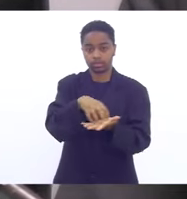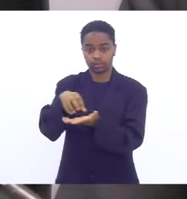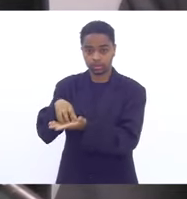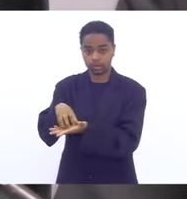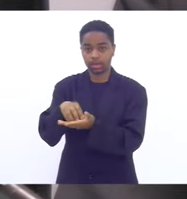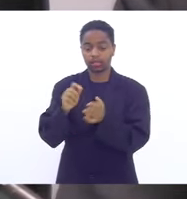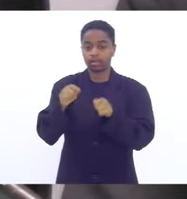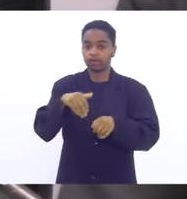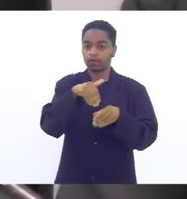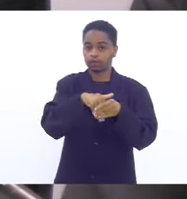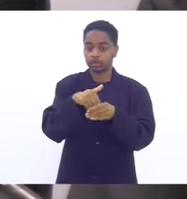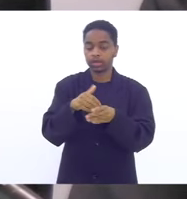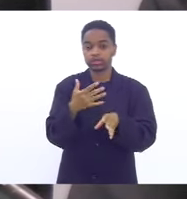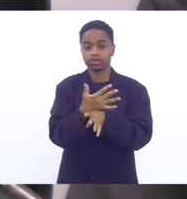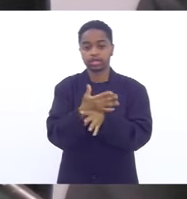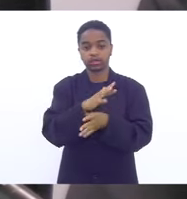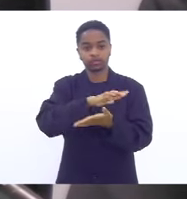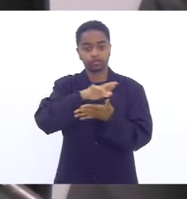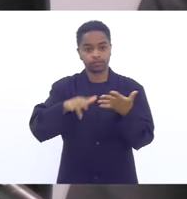e votadas aqui